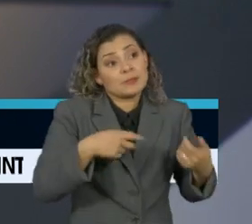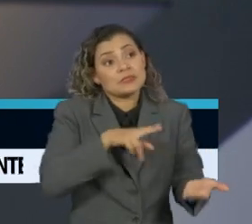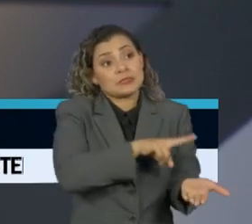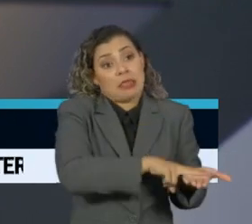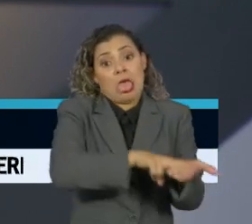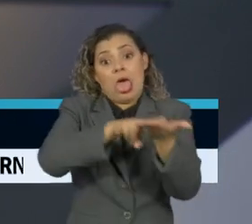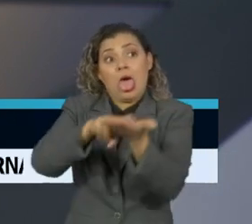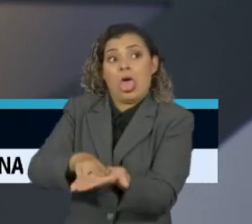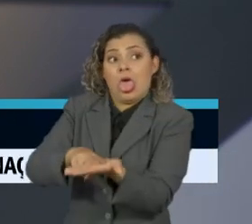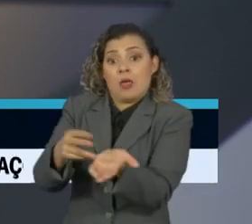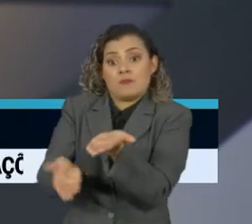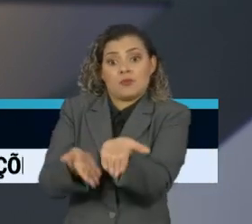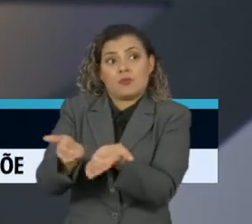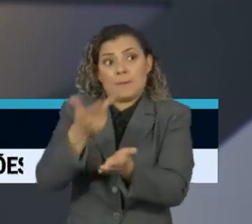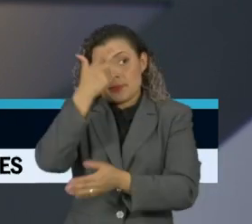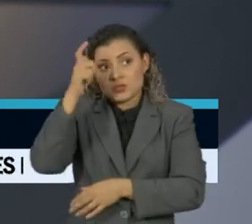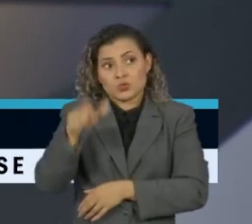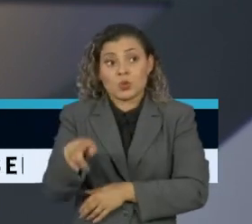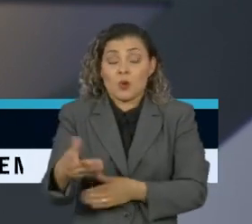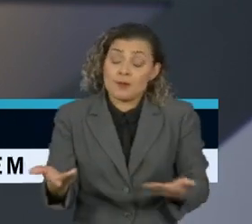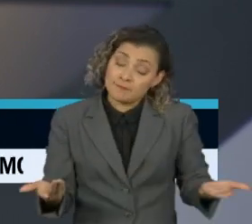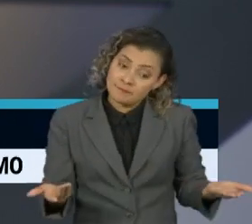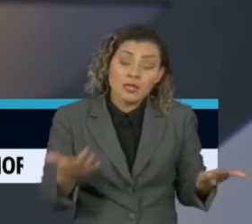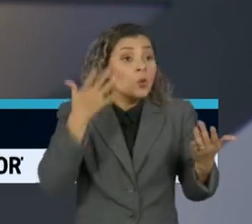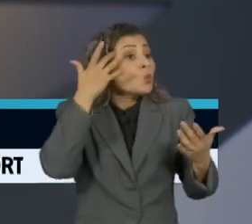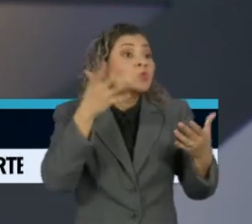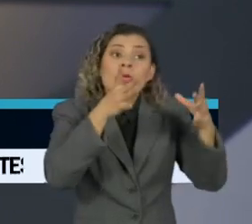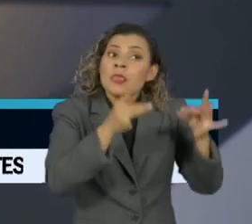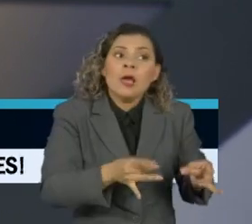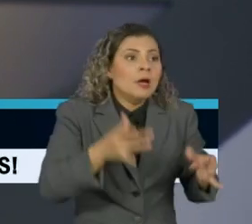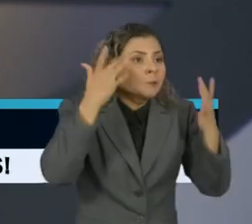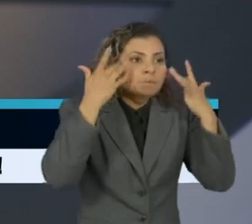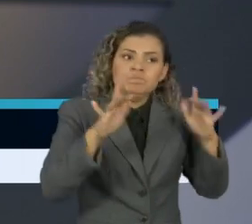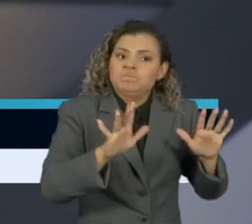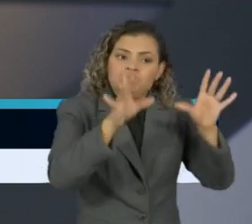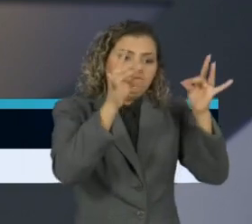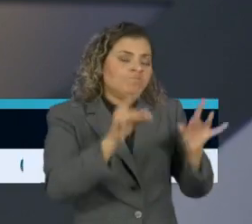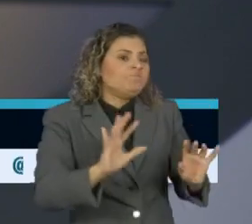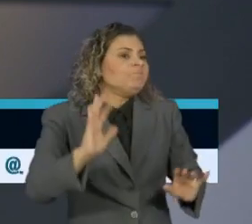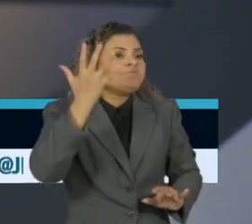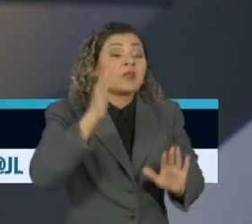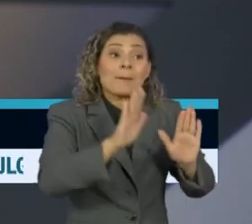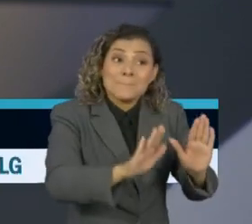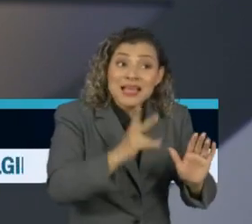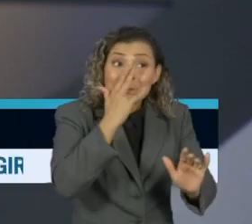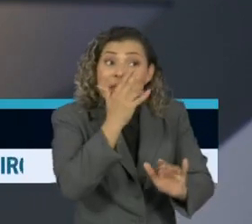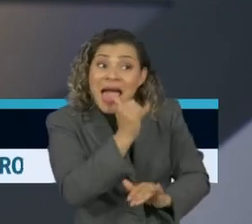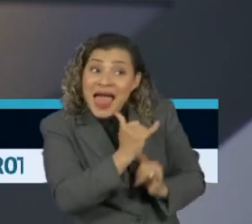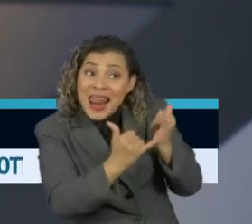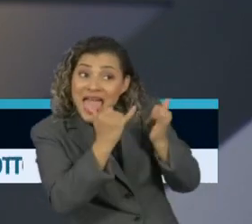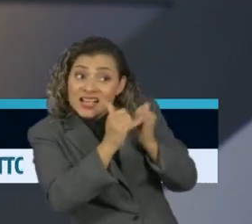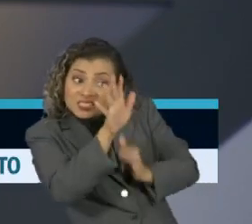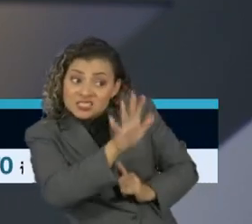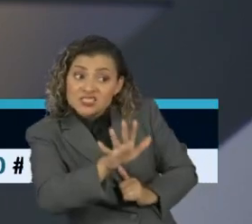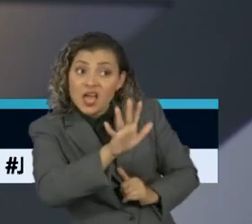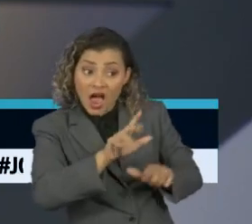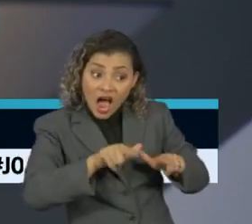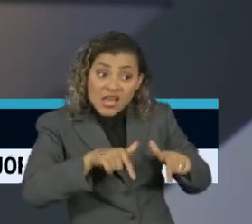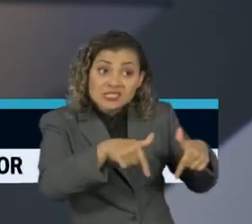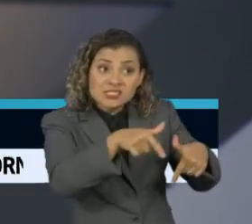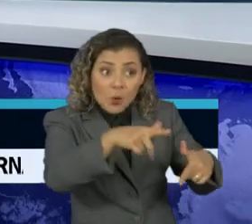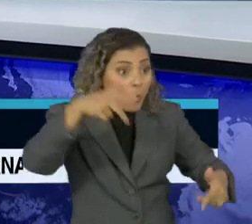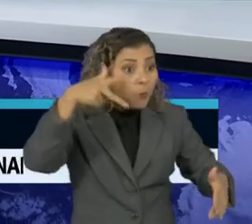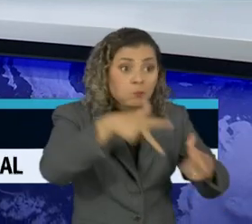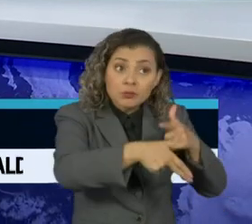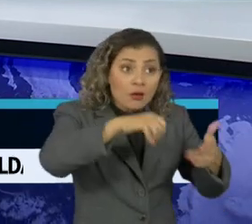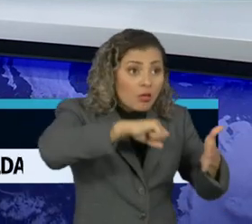internação é um caso aqui ainda não temos detalhes né Mas é pela atitude tomada significa que